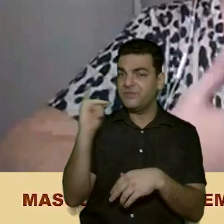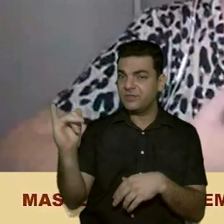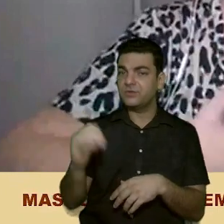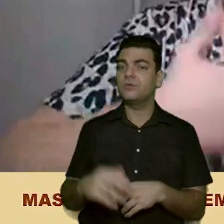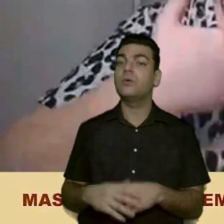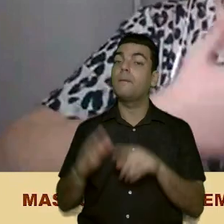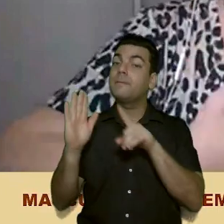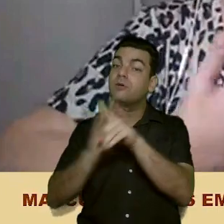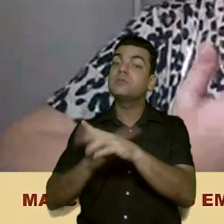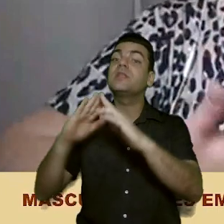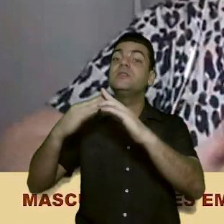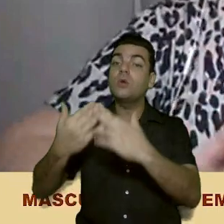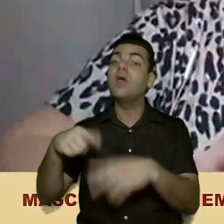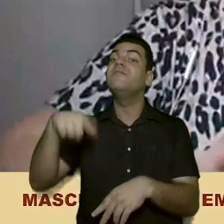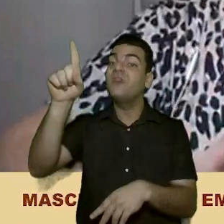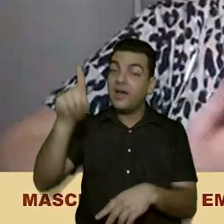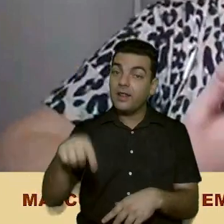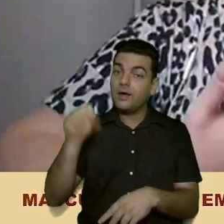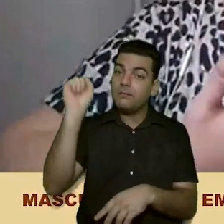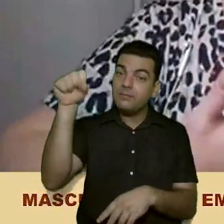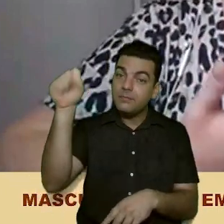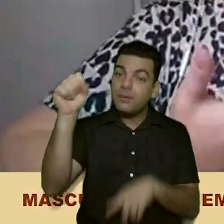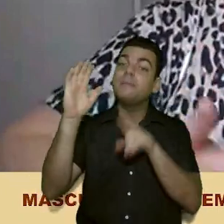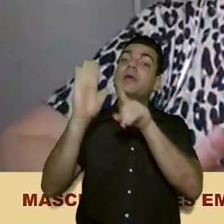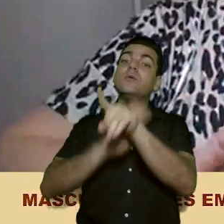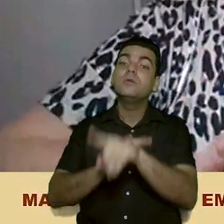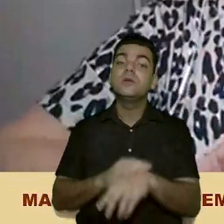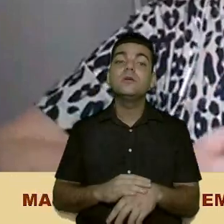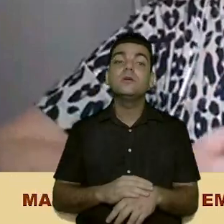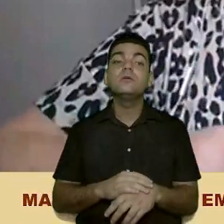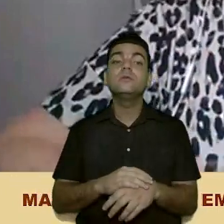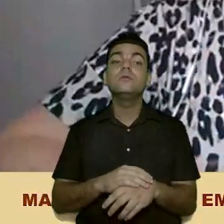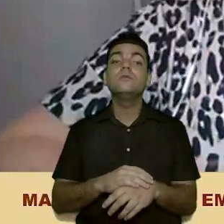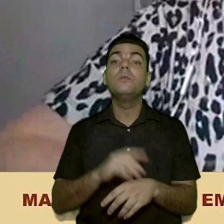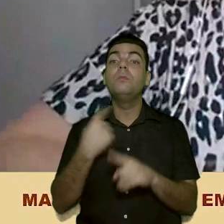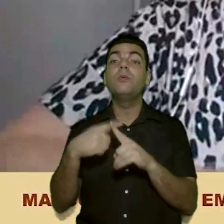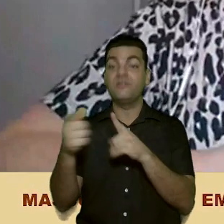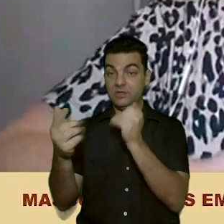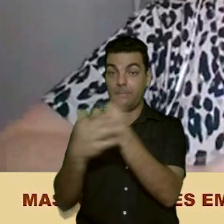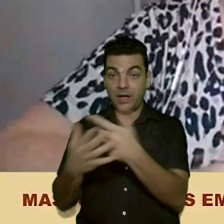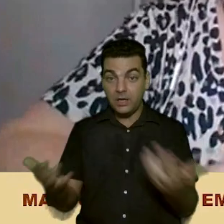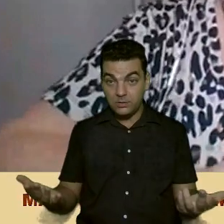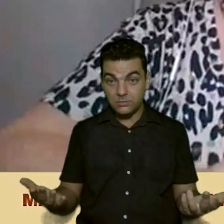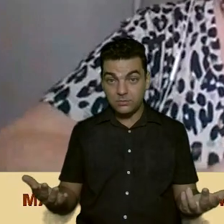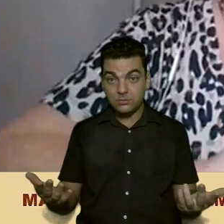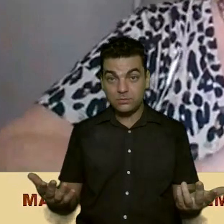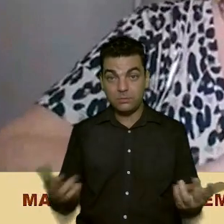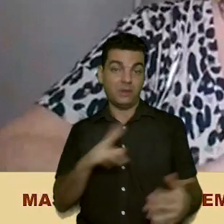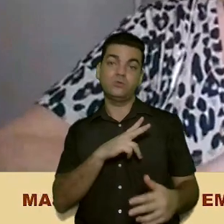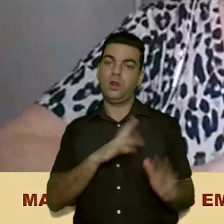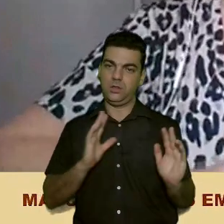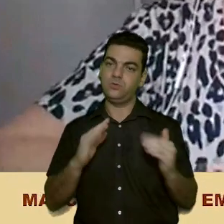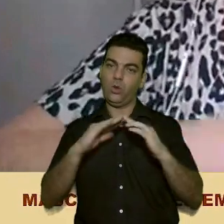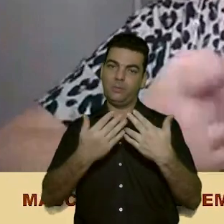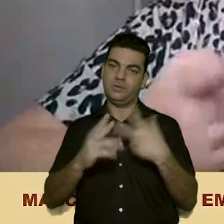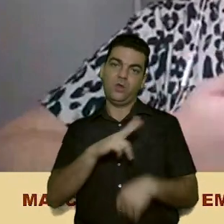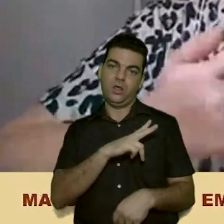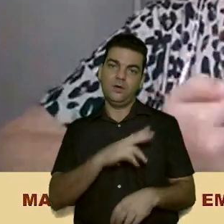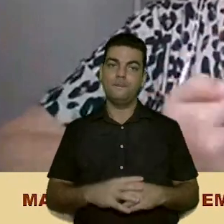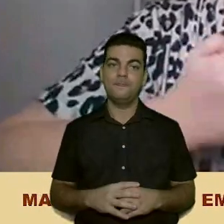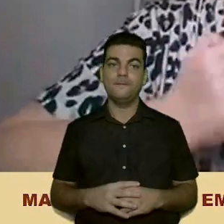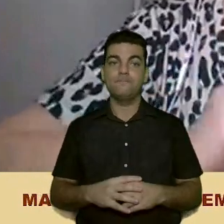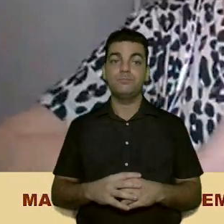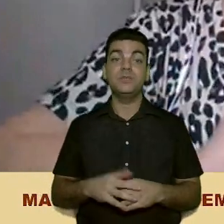tem filhos em escolas particulares, cobre, bate na porta lá da escola do seu filho, da sua filha, sua relação